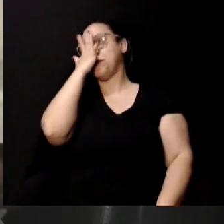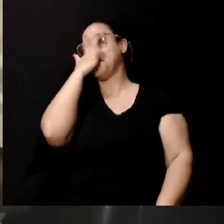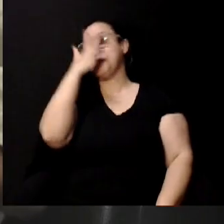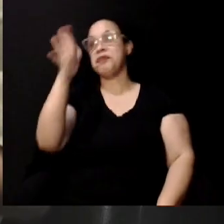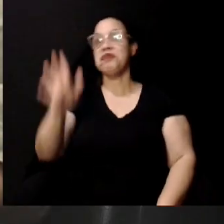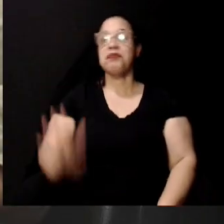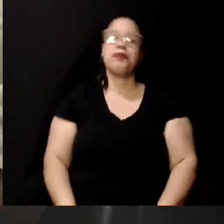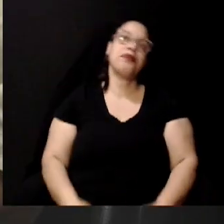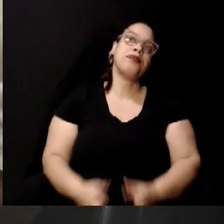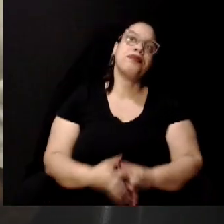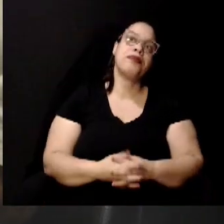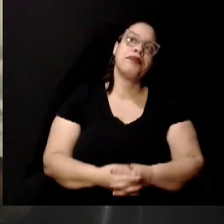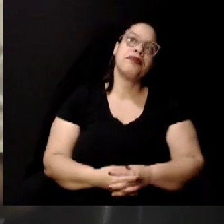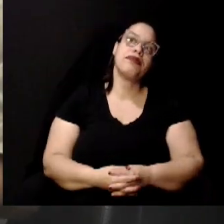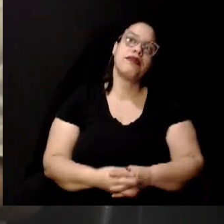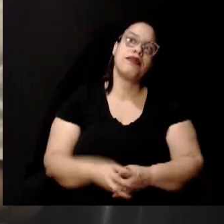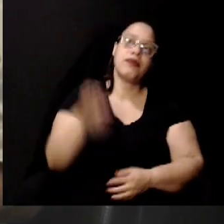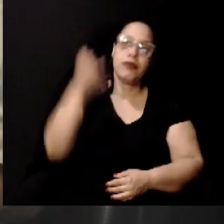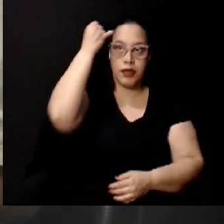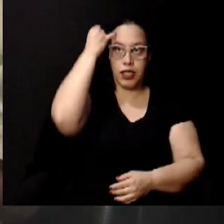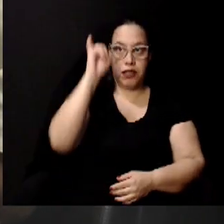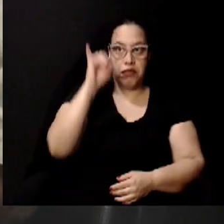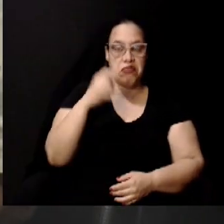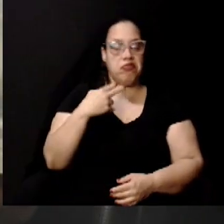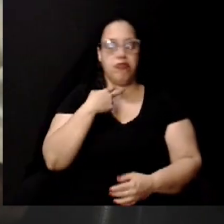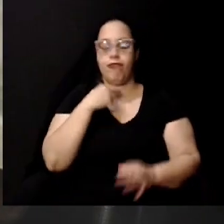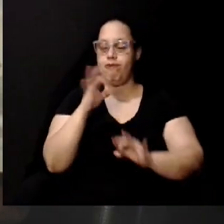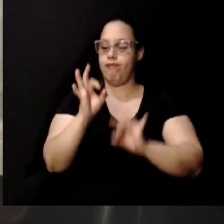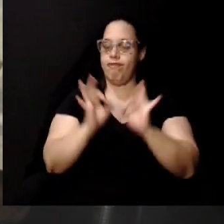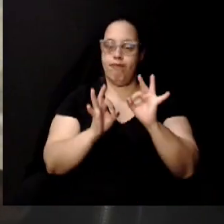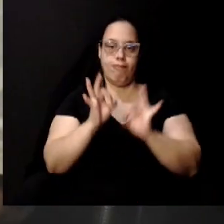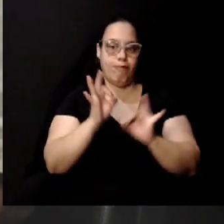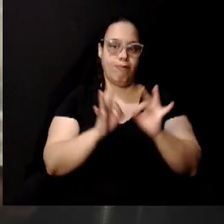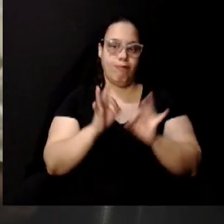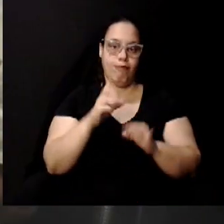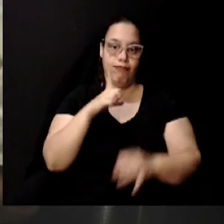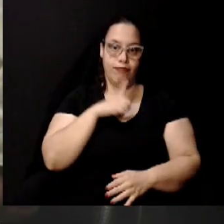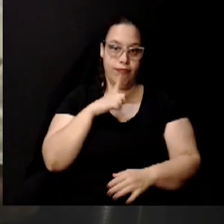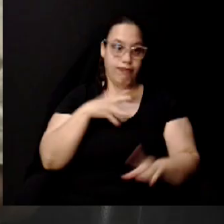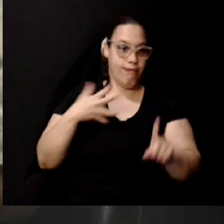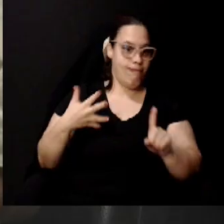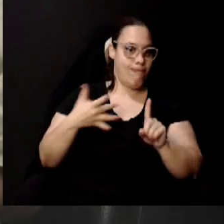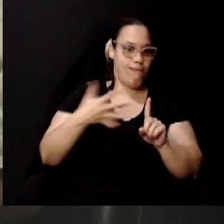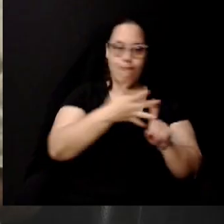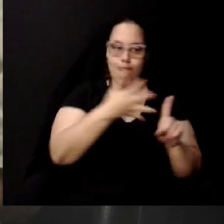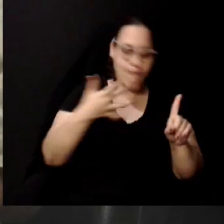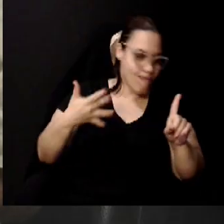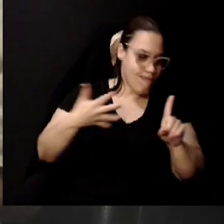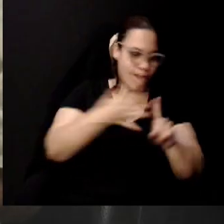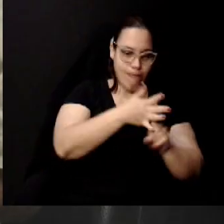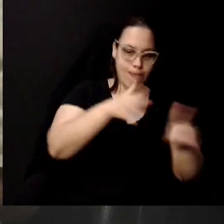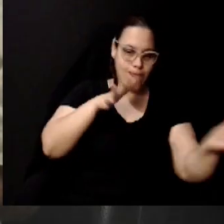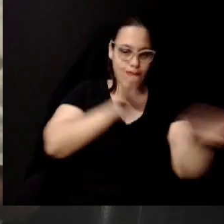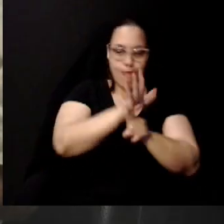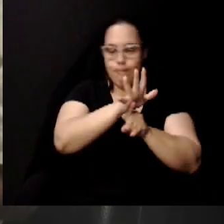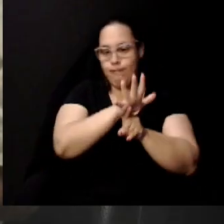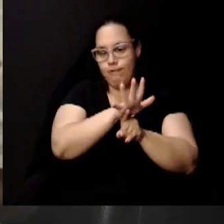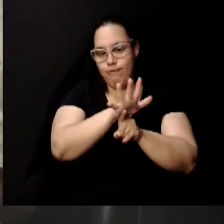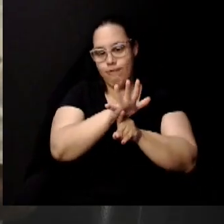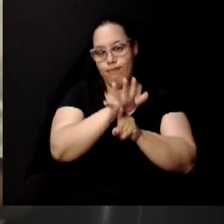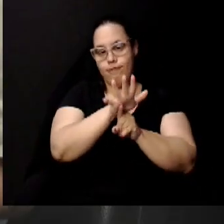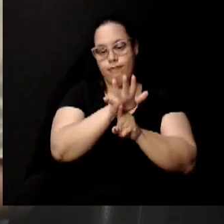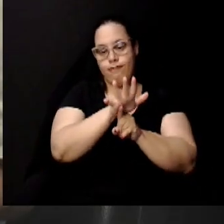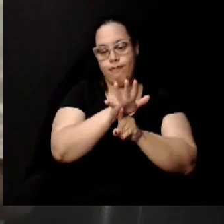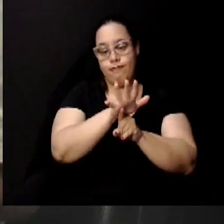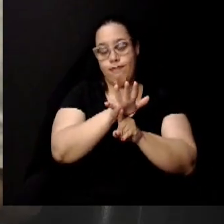a ideia de que você não pode se organizar, você tem instrumentos de perseguição contra a organização autônoma e legítima para reivindicar